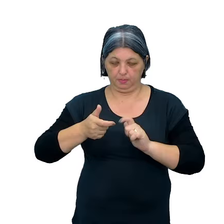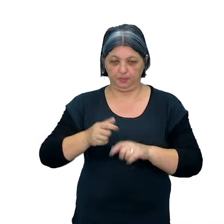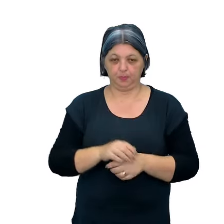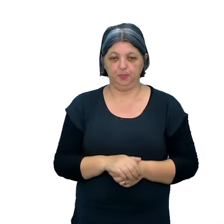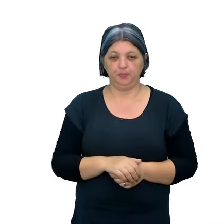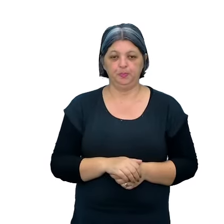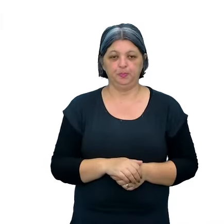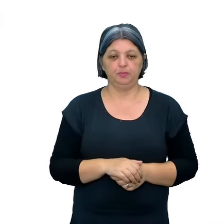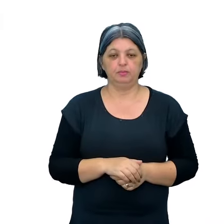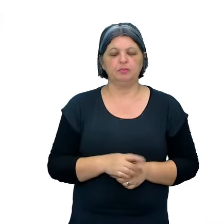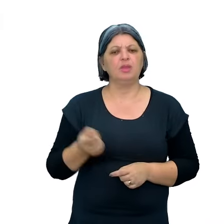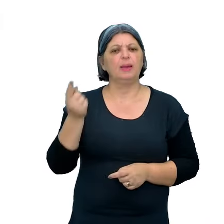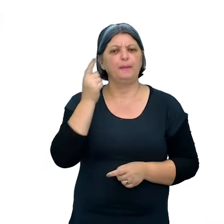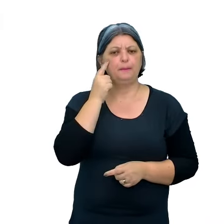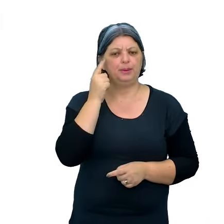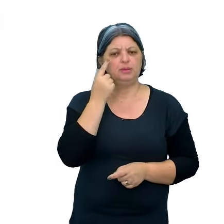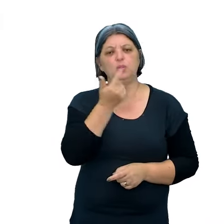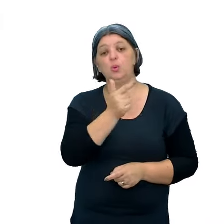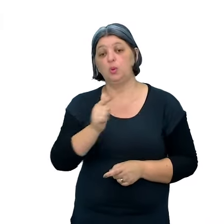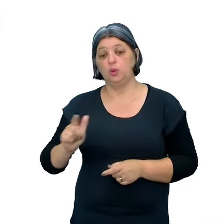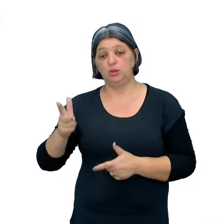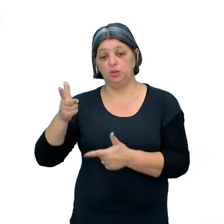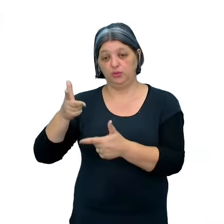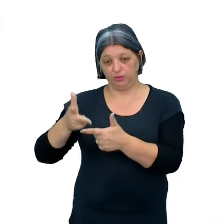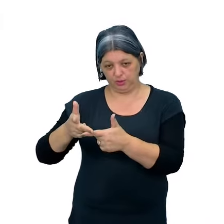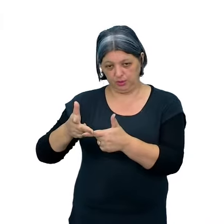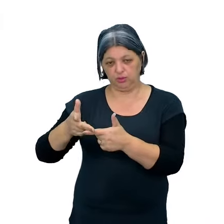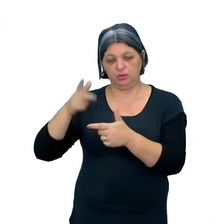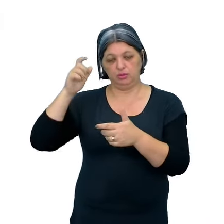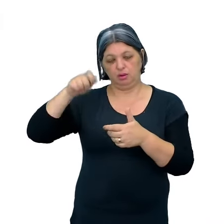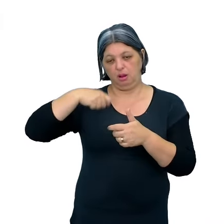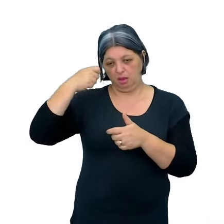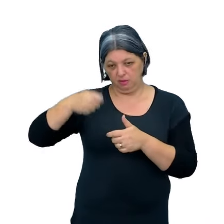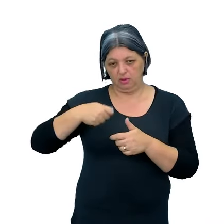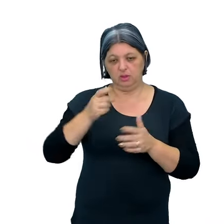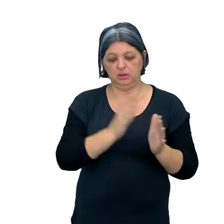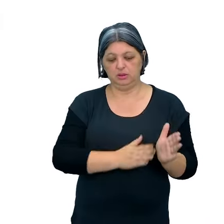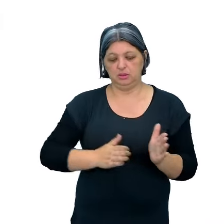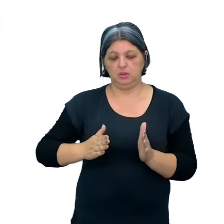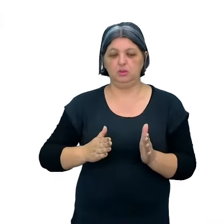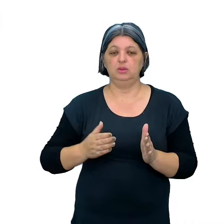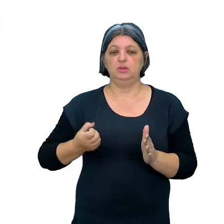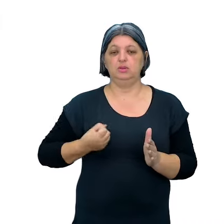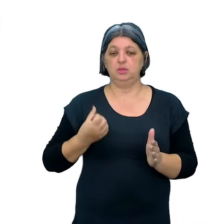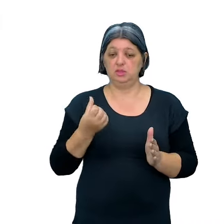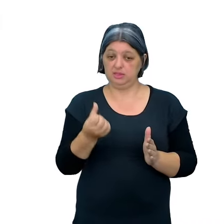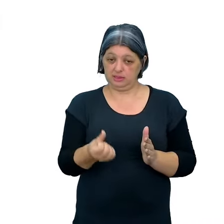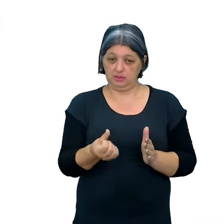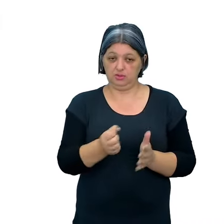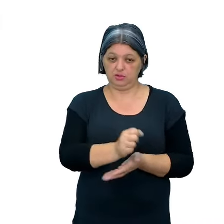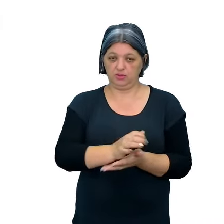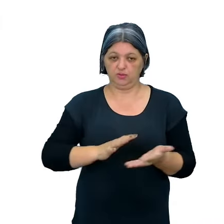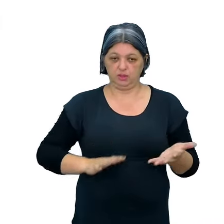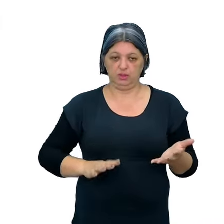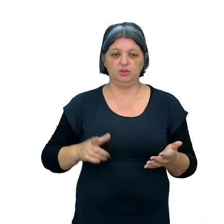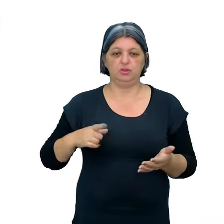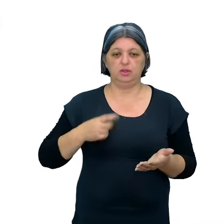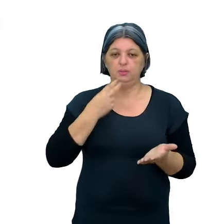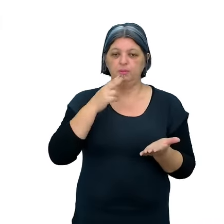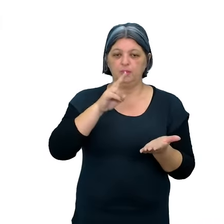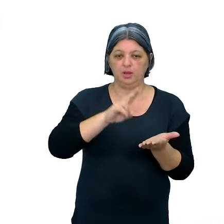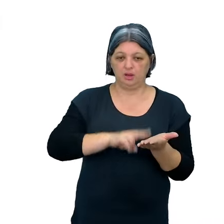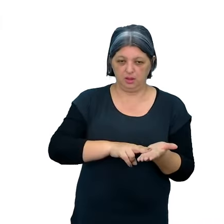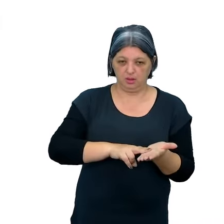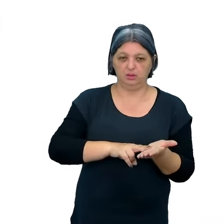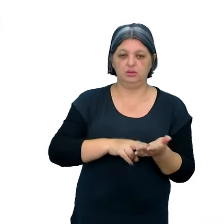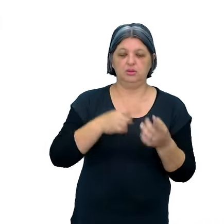nós pensamos lá no outro vídeo que será gravado sobre sequência de atividades 6, nós teremos cartas de reclamação